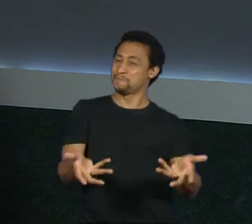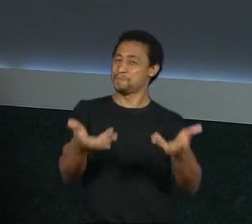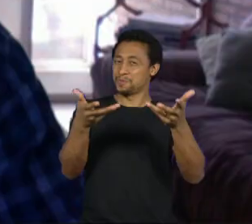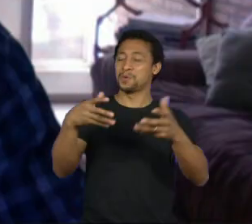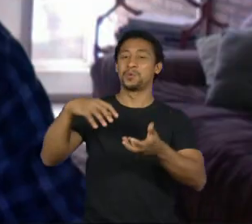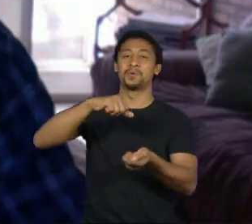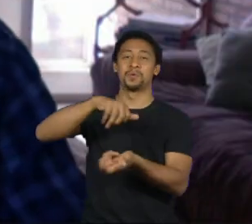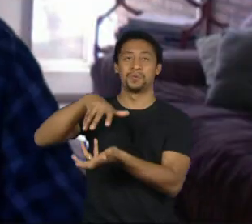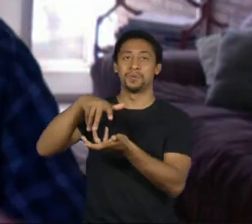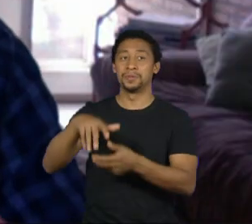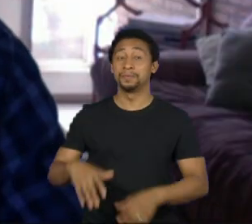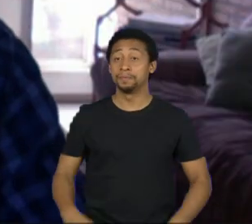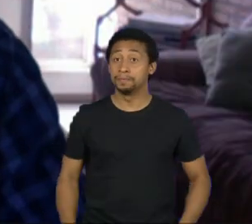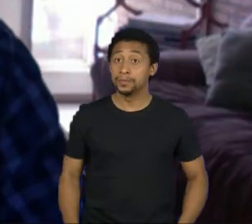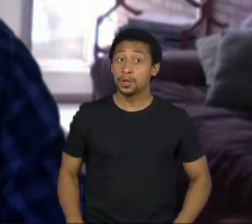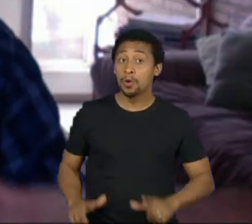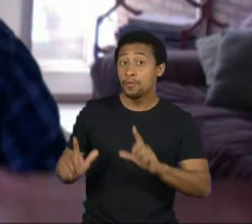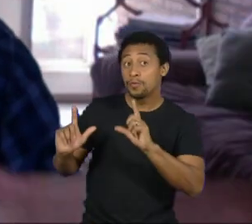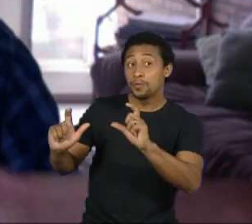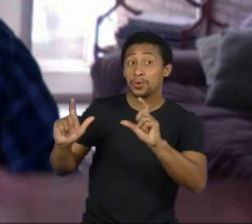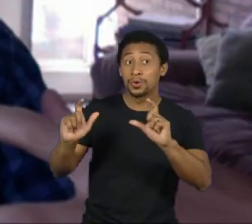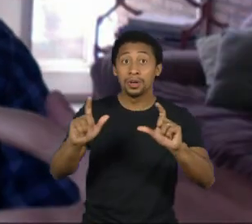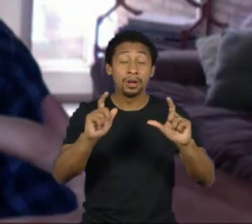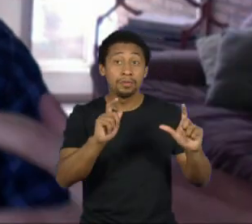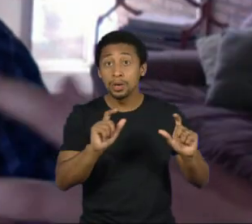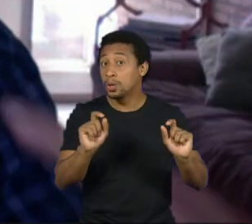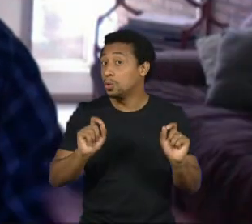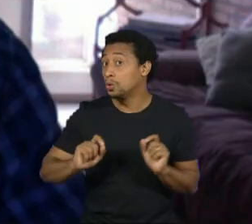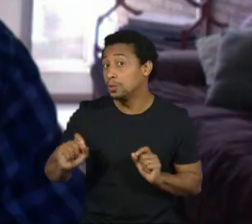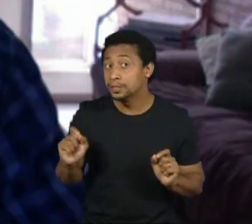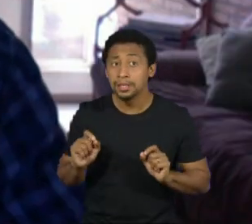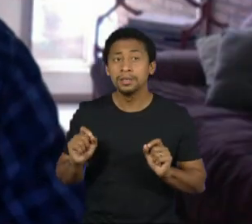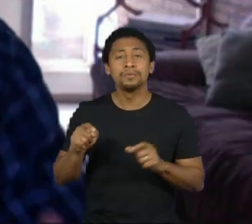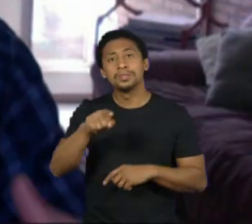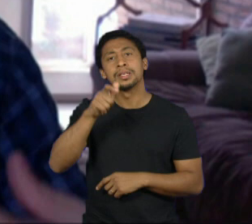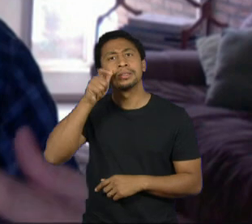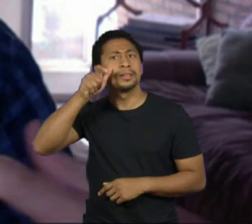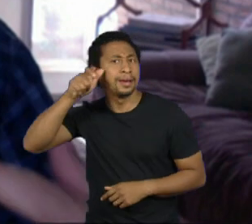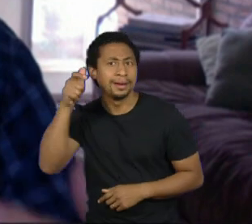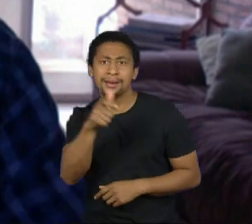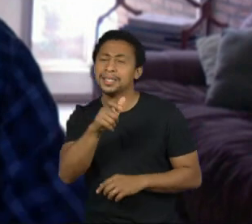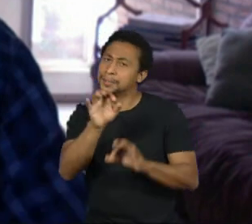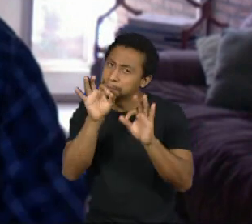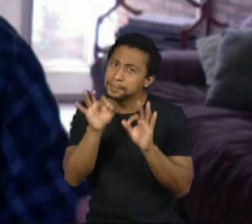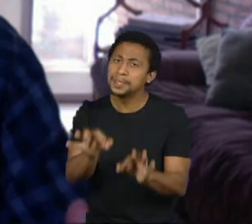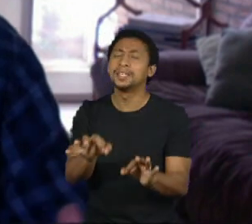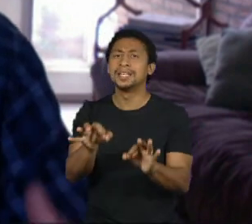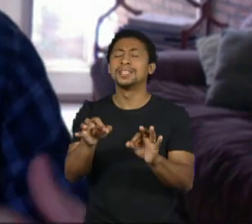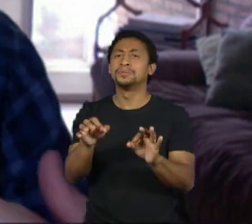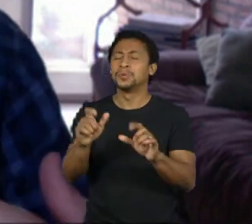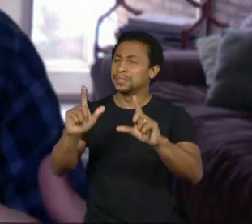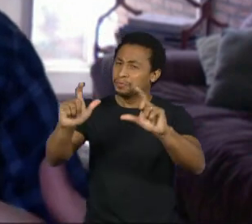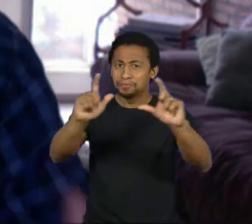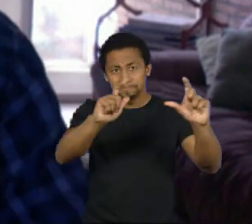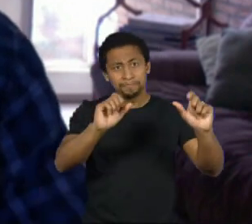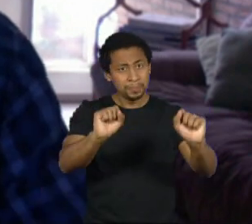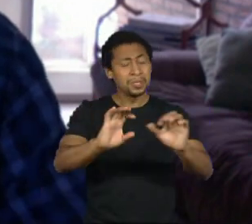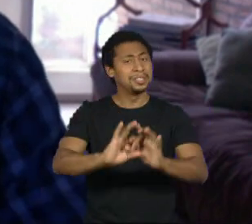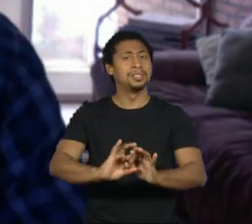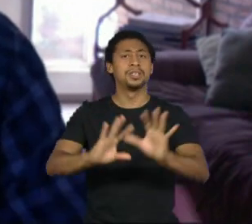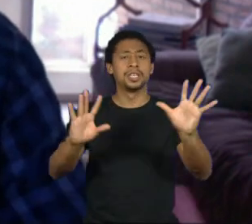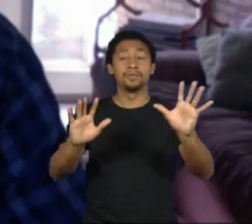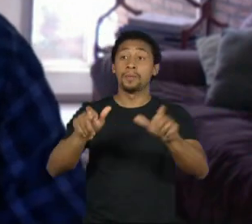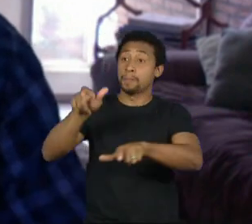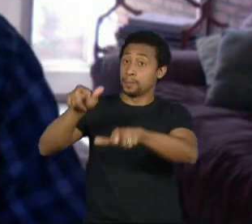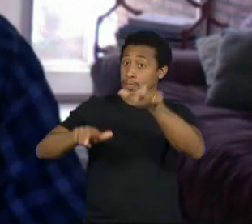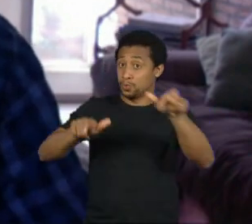mundial? É você fotografar alguma coisa que realmente te interesse de verdade, Eu acho que quem conseguiu